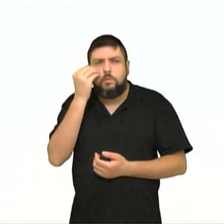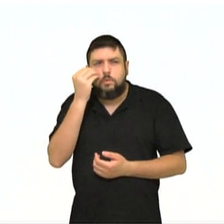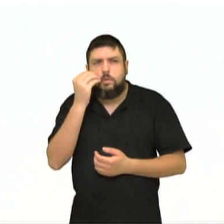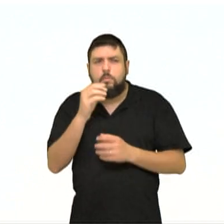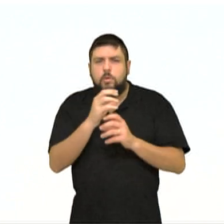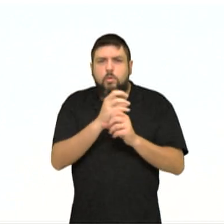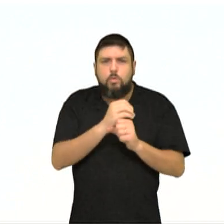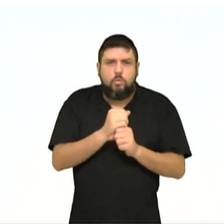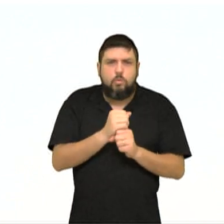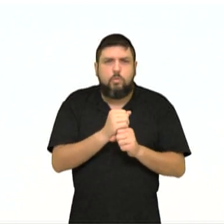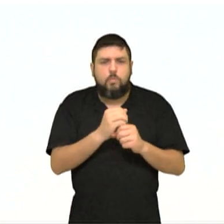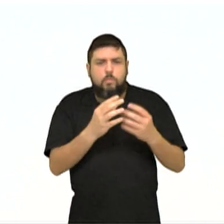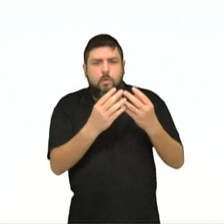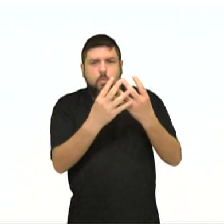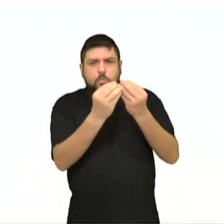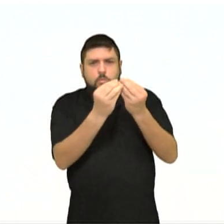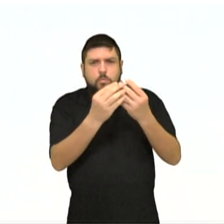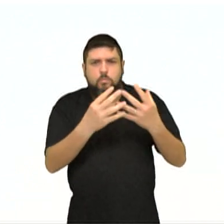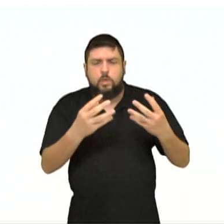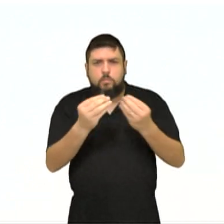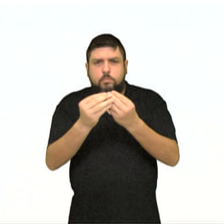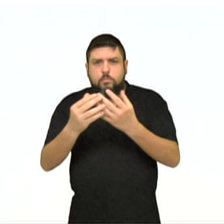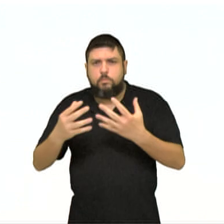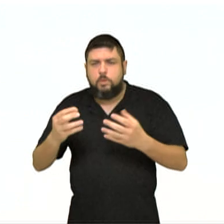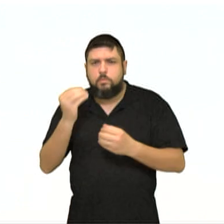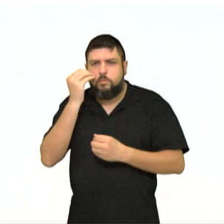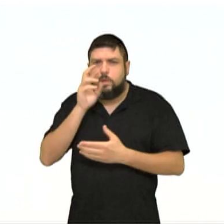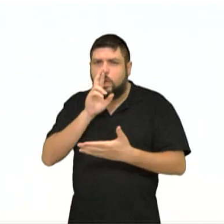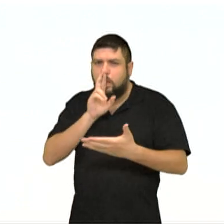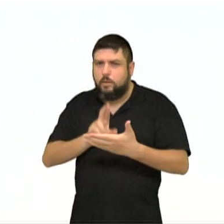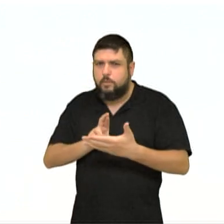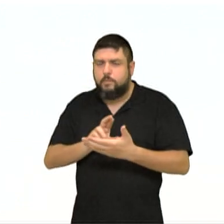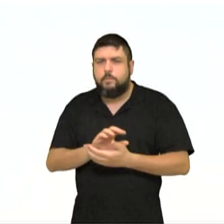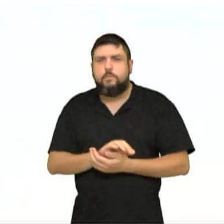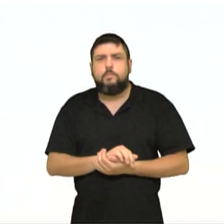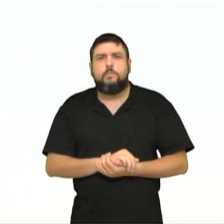aí, desmanchar em outros valores e resolver esse exercício.